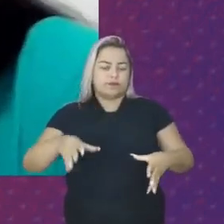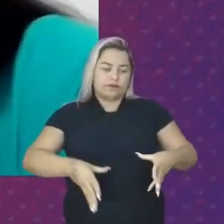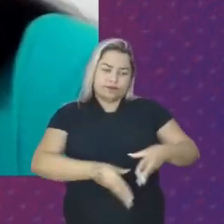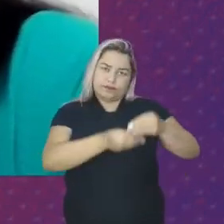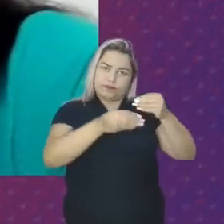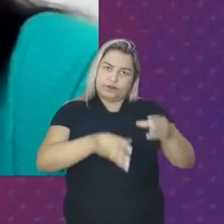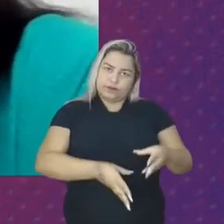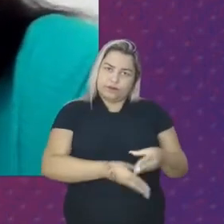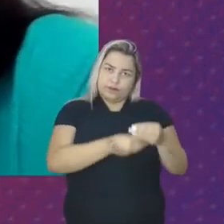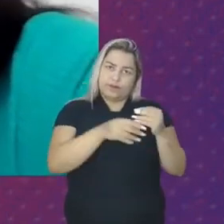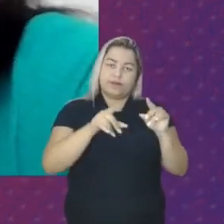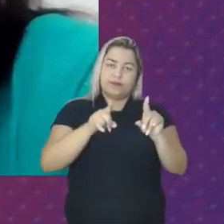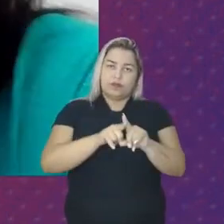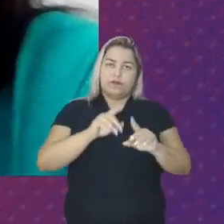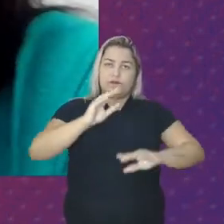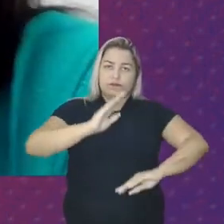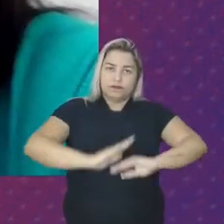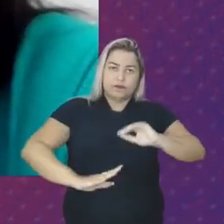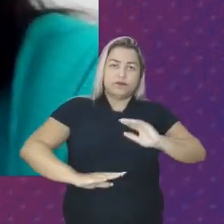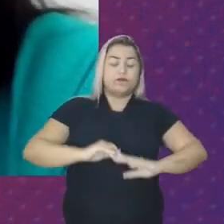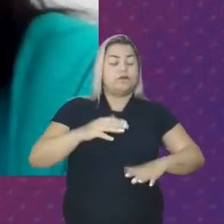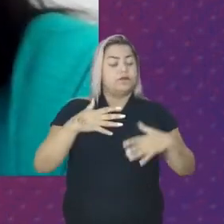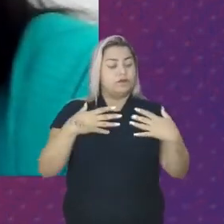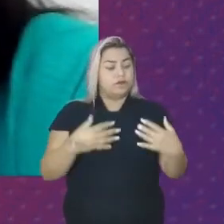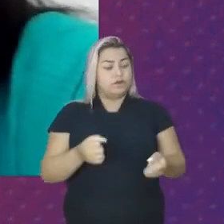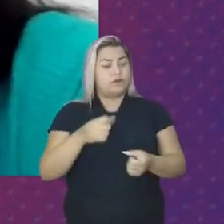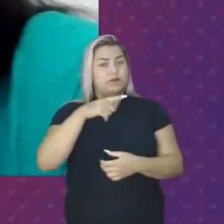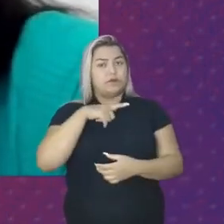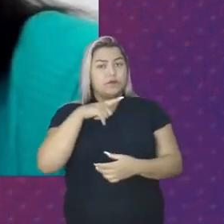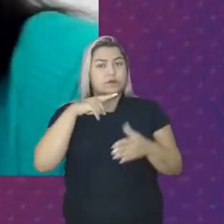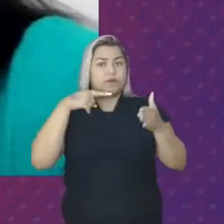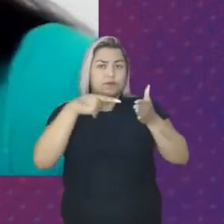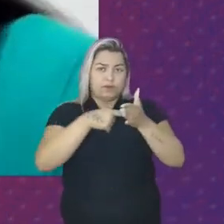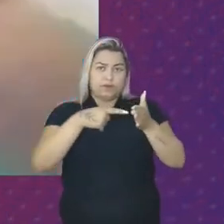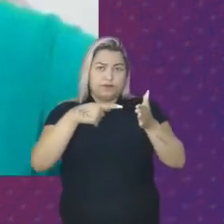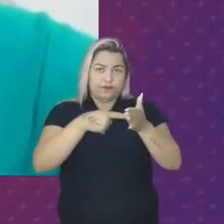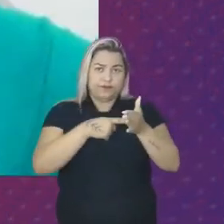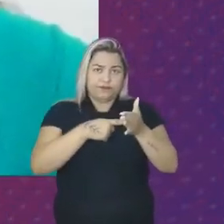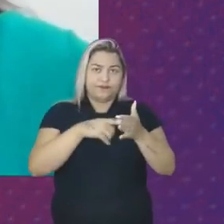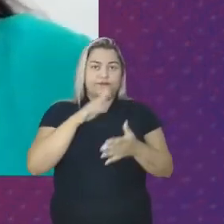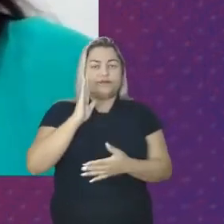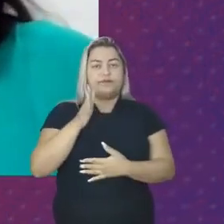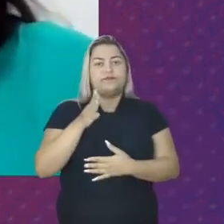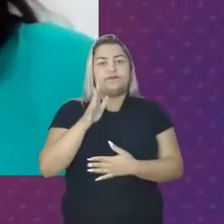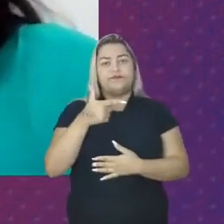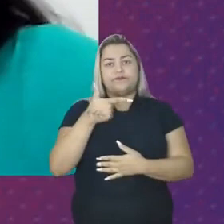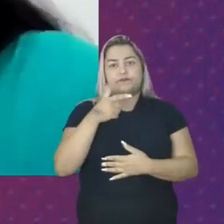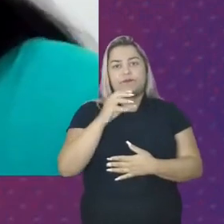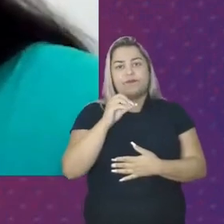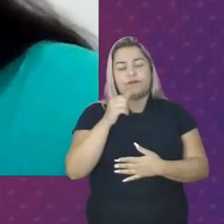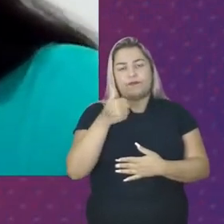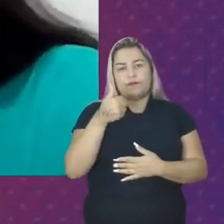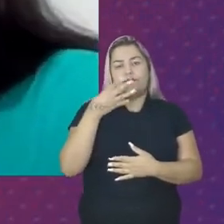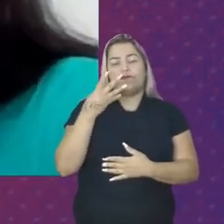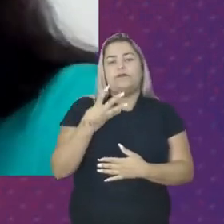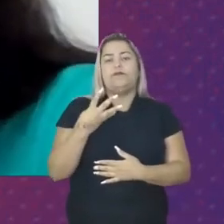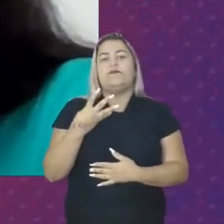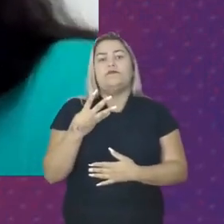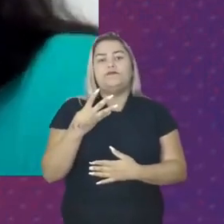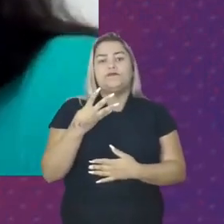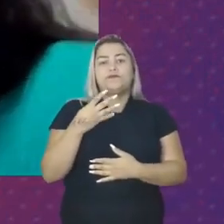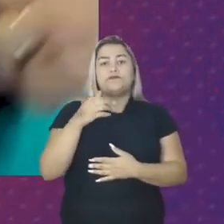incorporando também a função de receber denúncias, né? E aí, já agora, em 2014, o